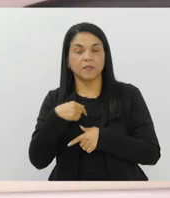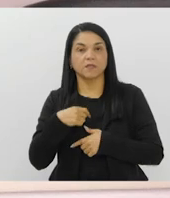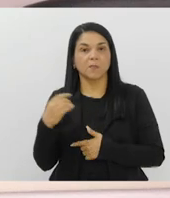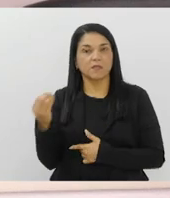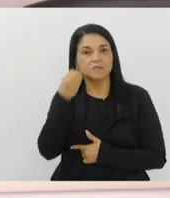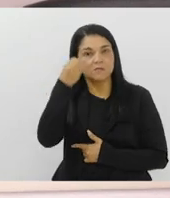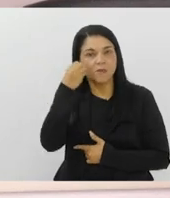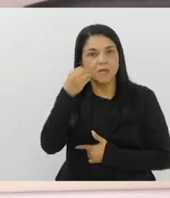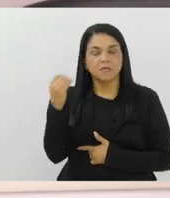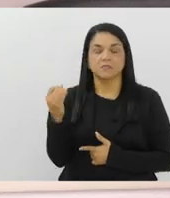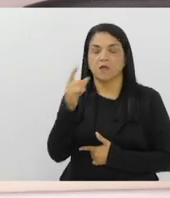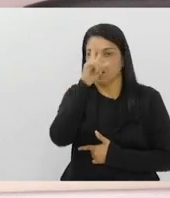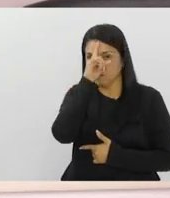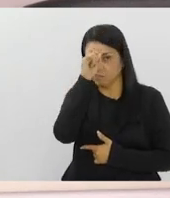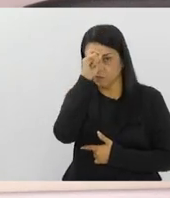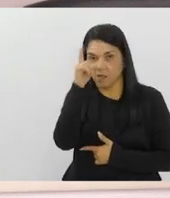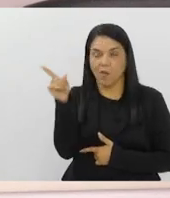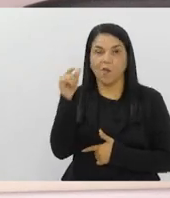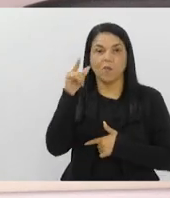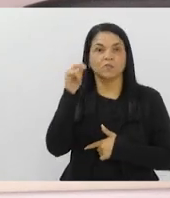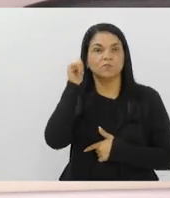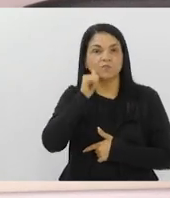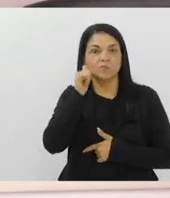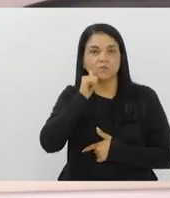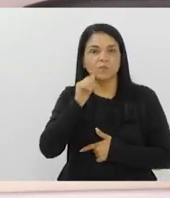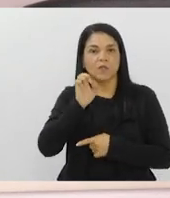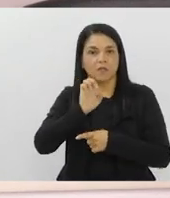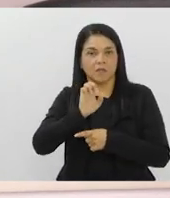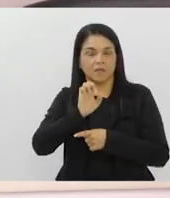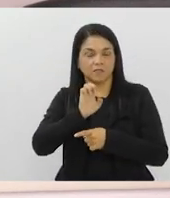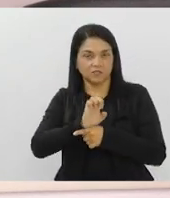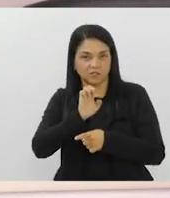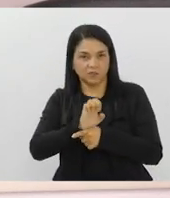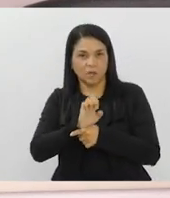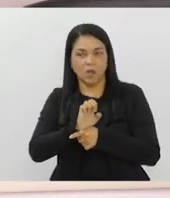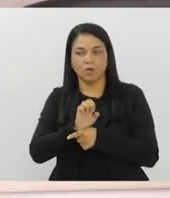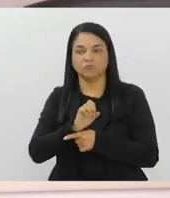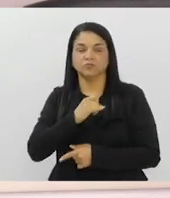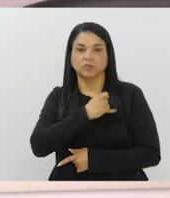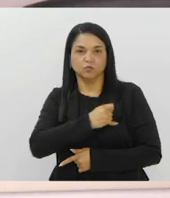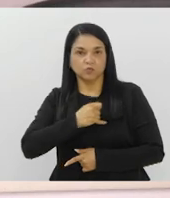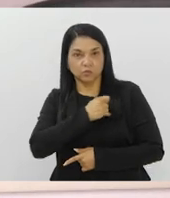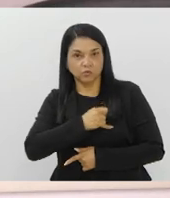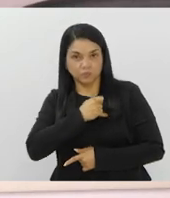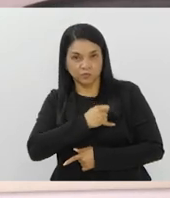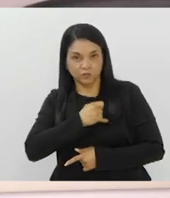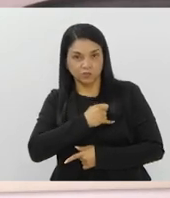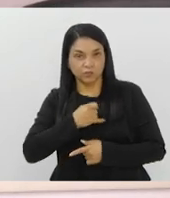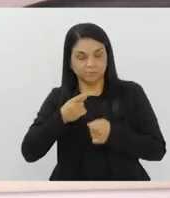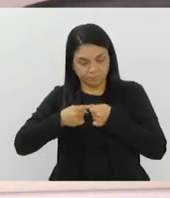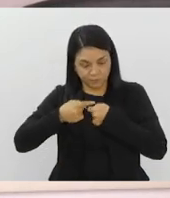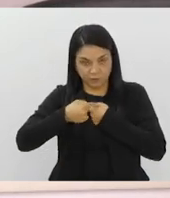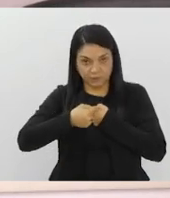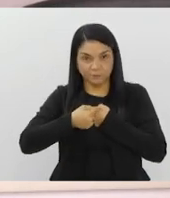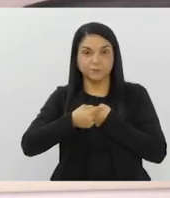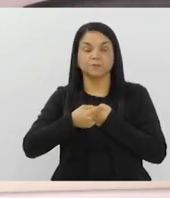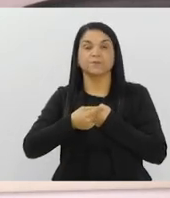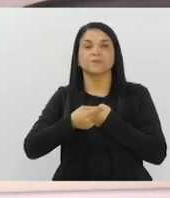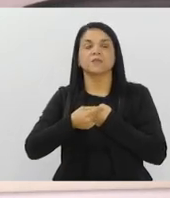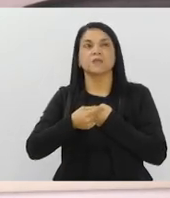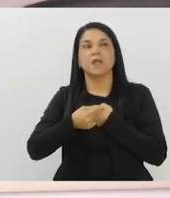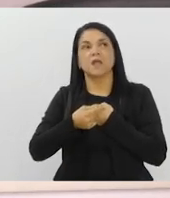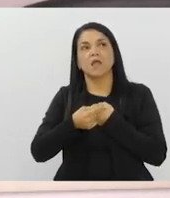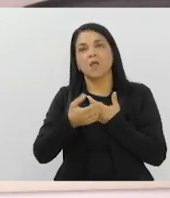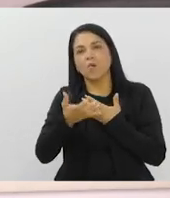que é um hospital estadual, que fica localizado em São João de Meriti, no município de São João de Meriti. E eu queria trazer